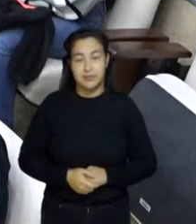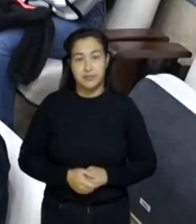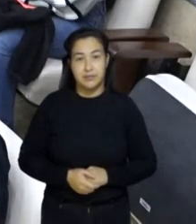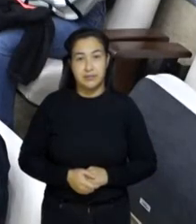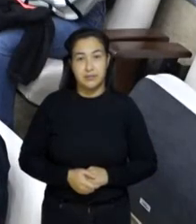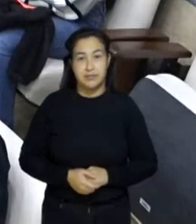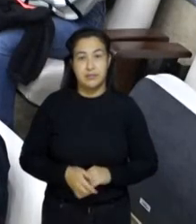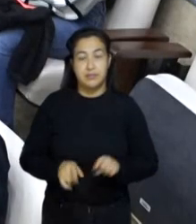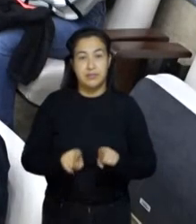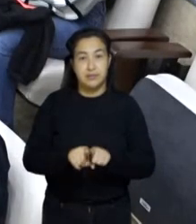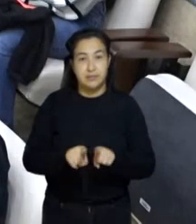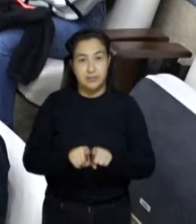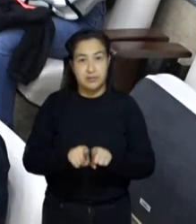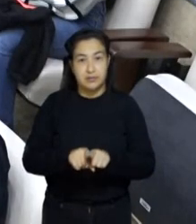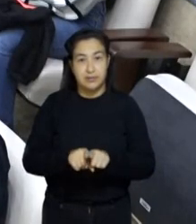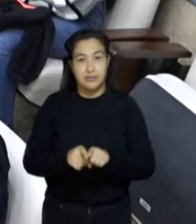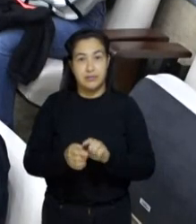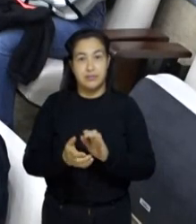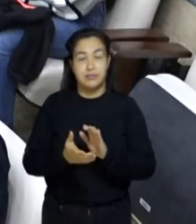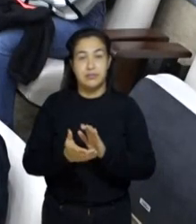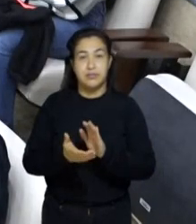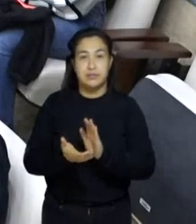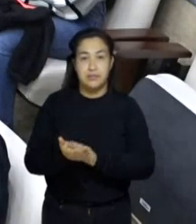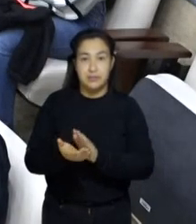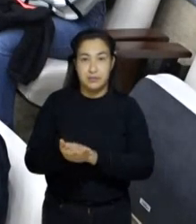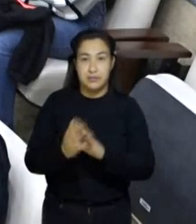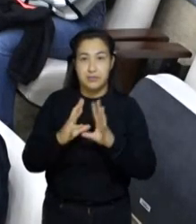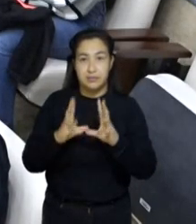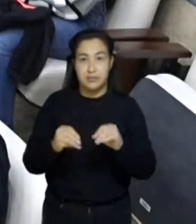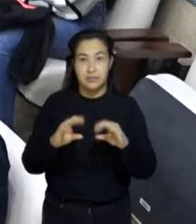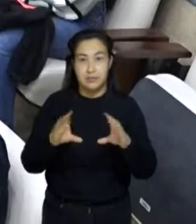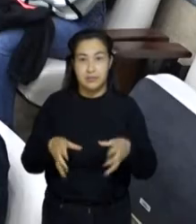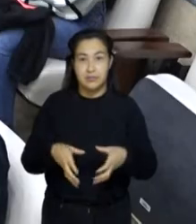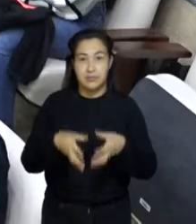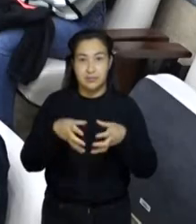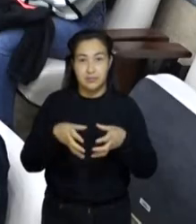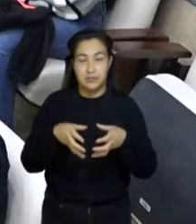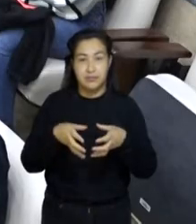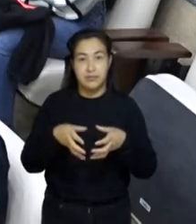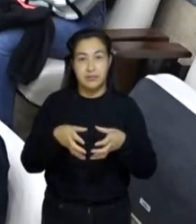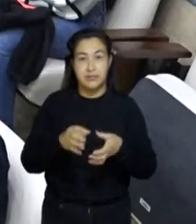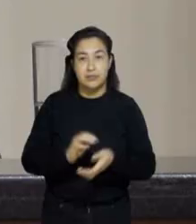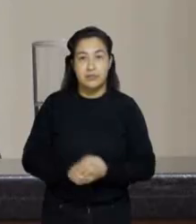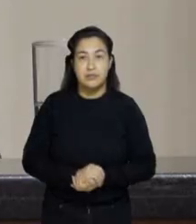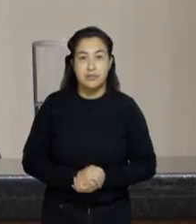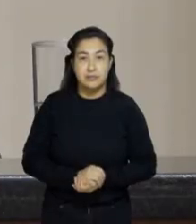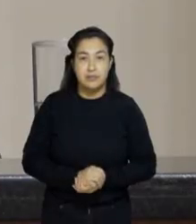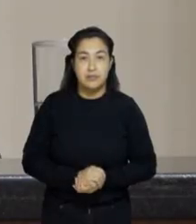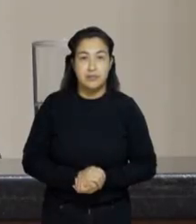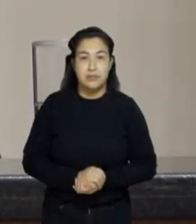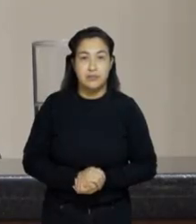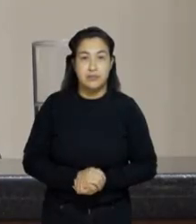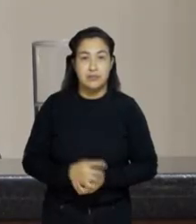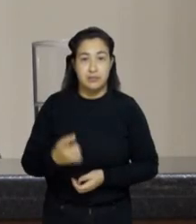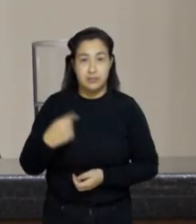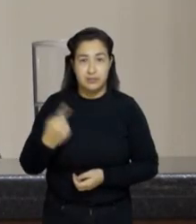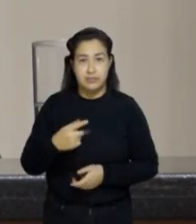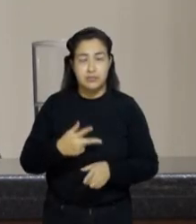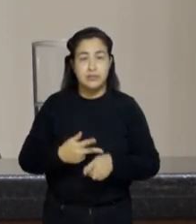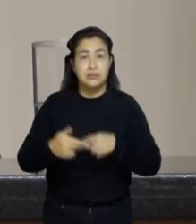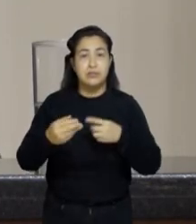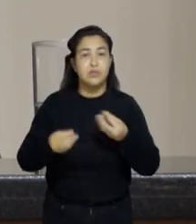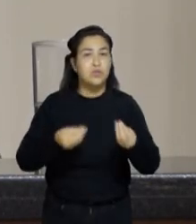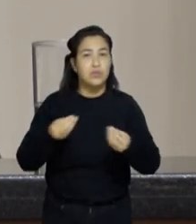Parabenizar Vossa Excelência, toda a equipe. Só se vence com uma